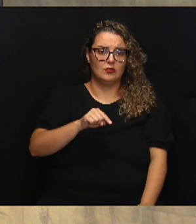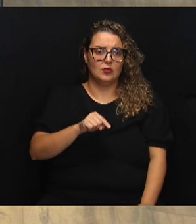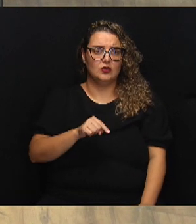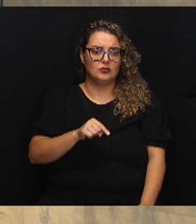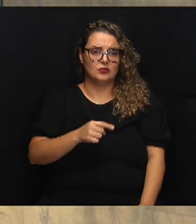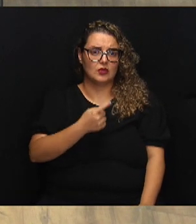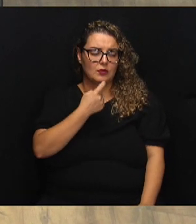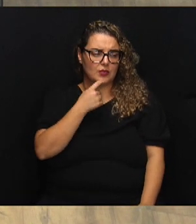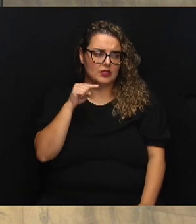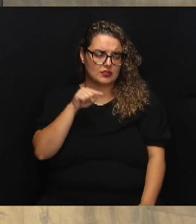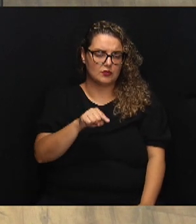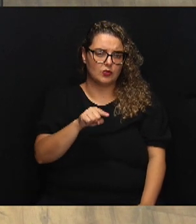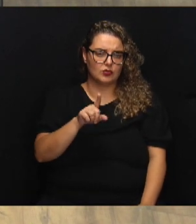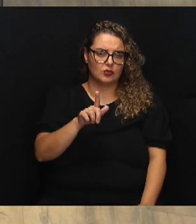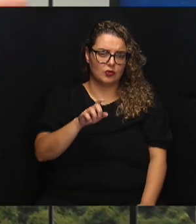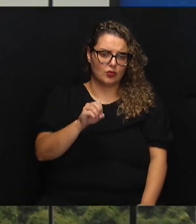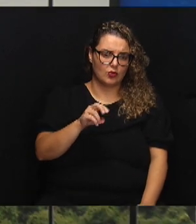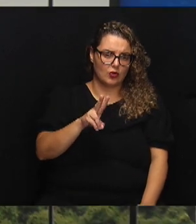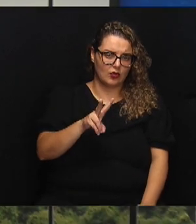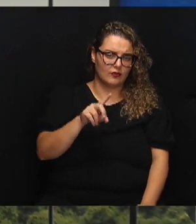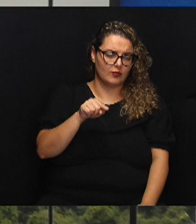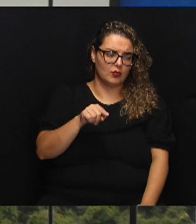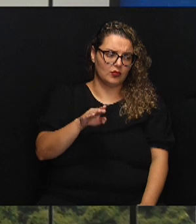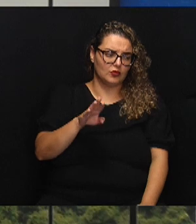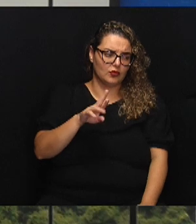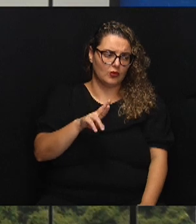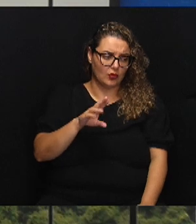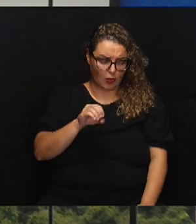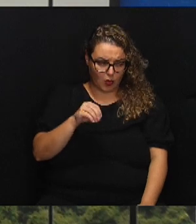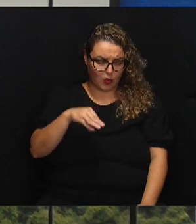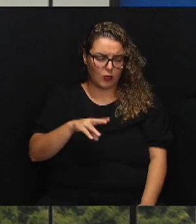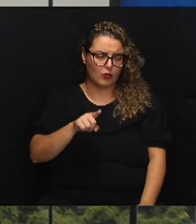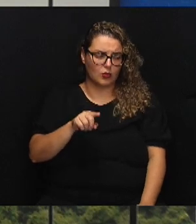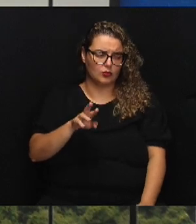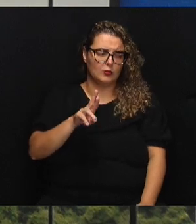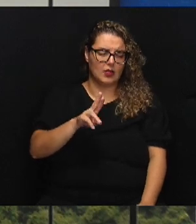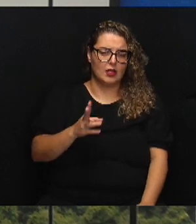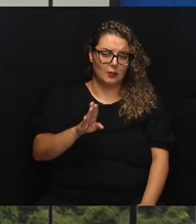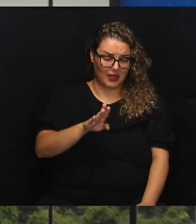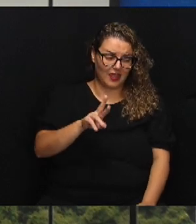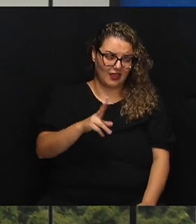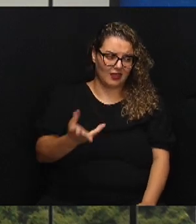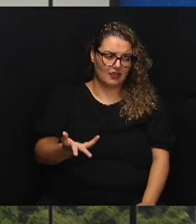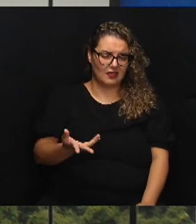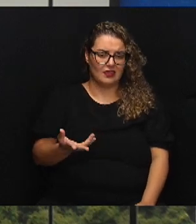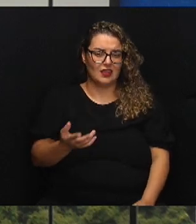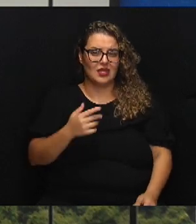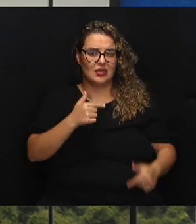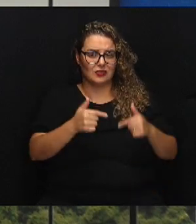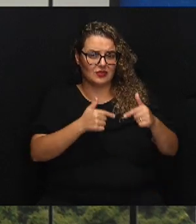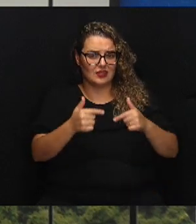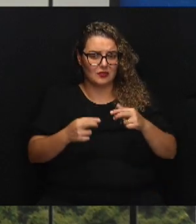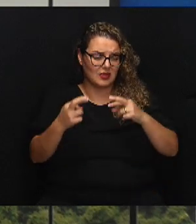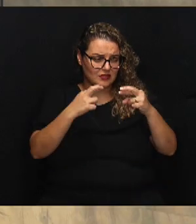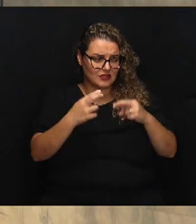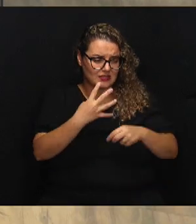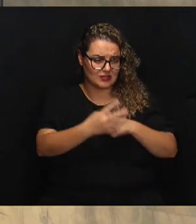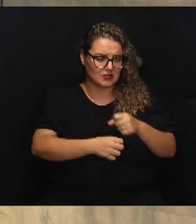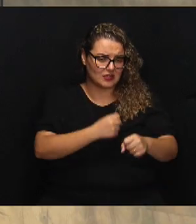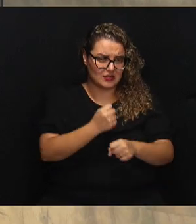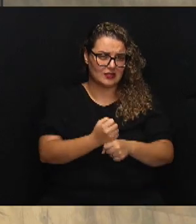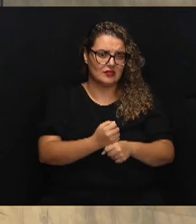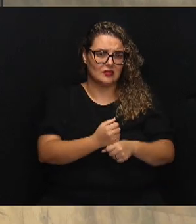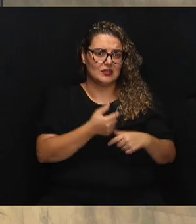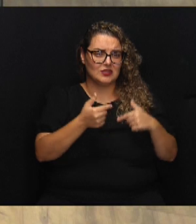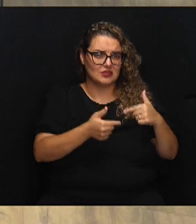cidadão.campinas.sp.gov.br. Como é que você analisa, né, nesses 4 anos e o trabalho de fiscalização também, né, que tem que ser realizado ao longo